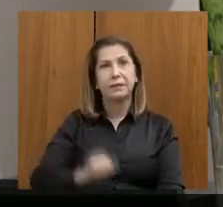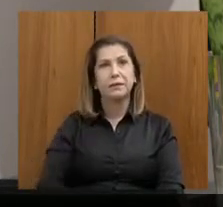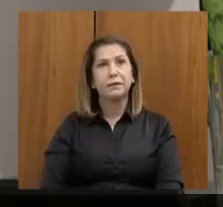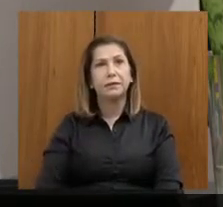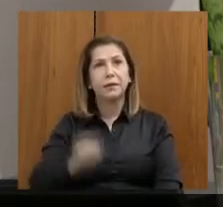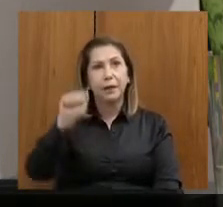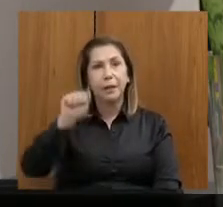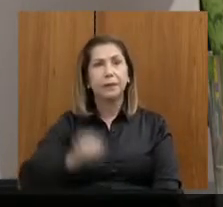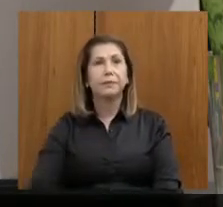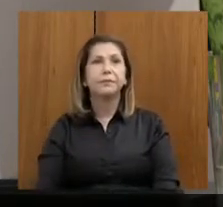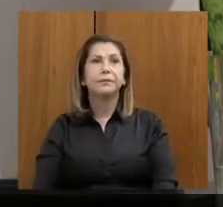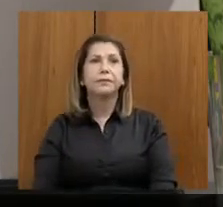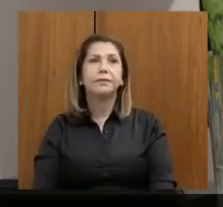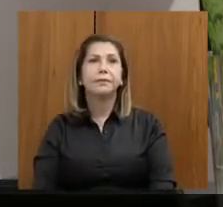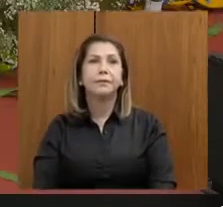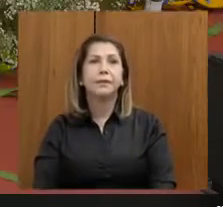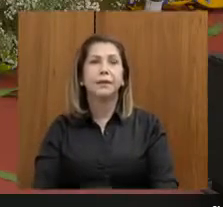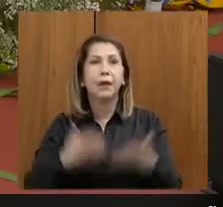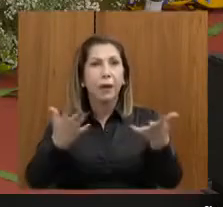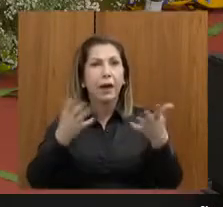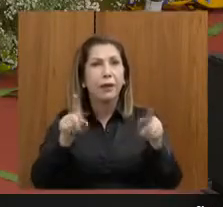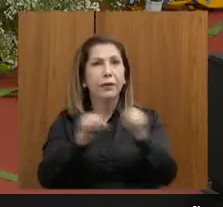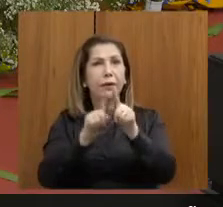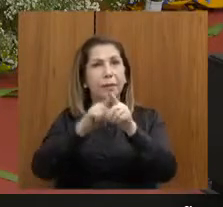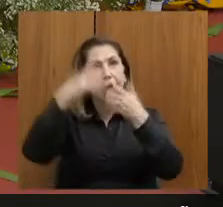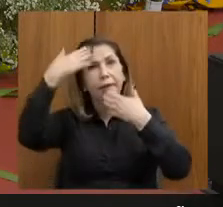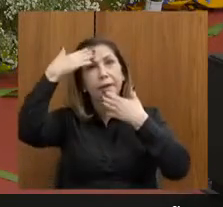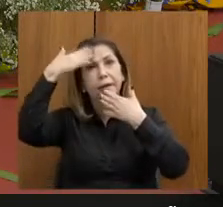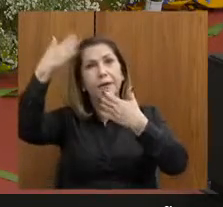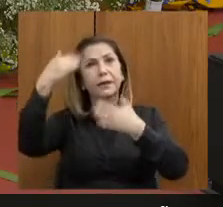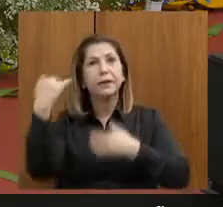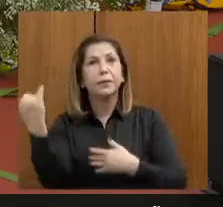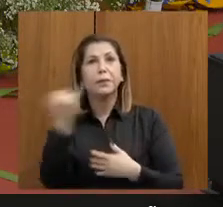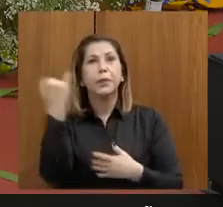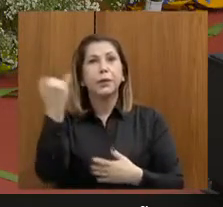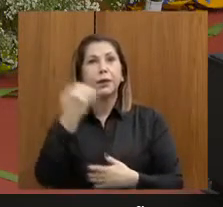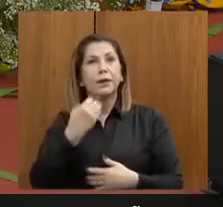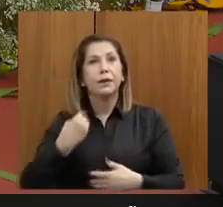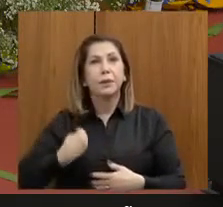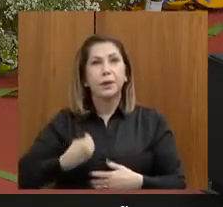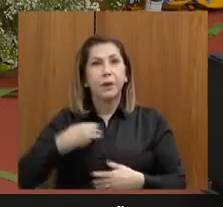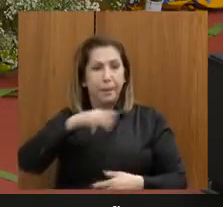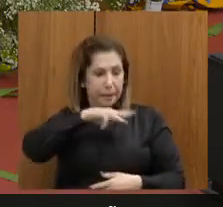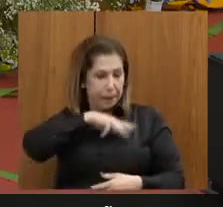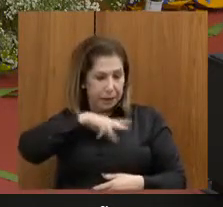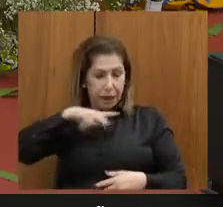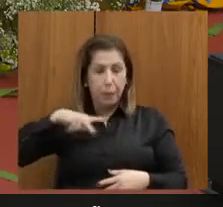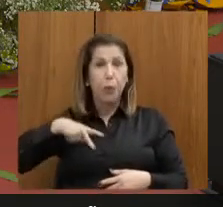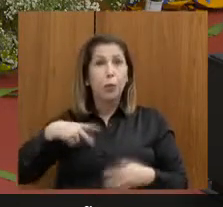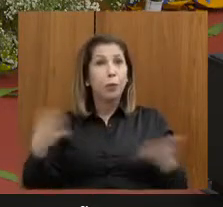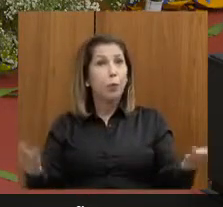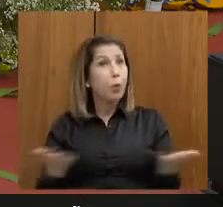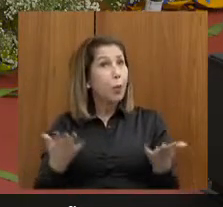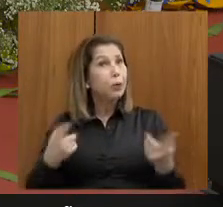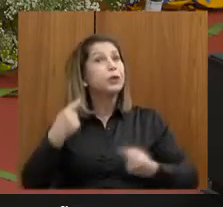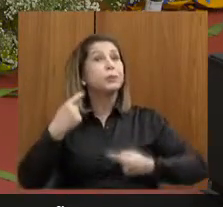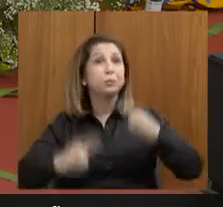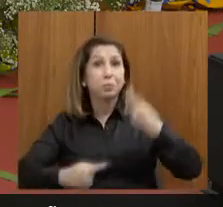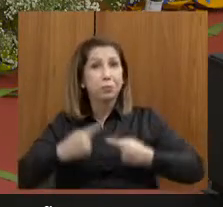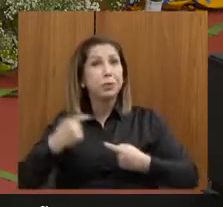temporada também quero agradecer né Muito importante a presença no Ministério Público nesse debate